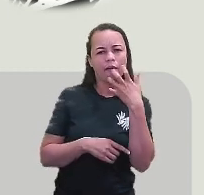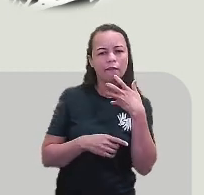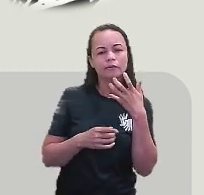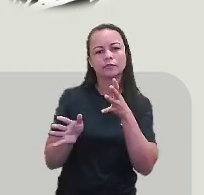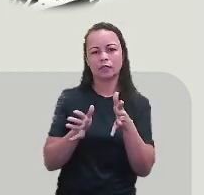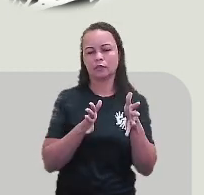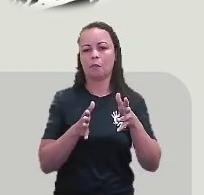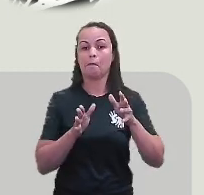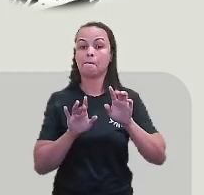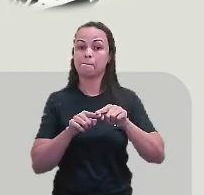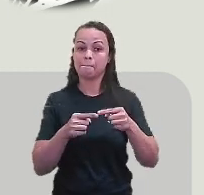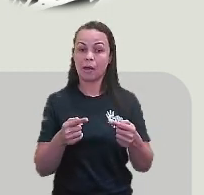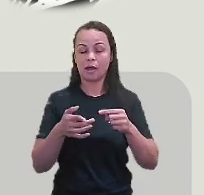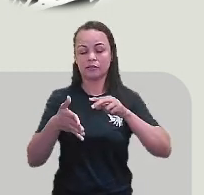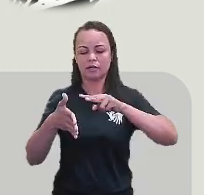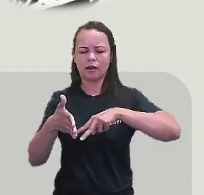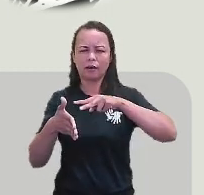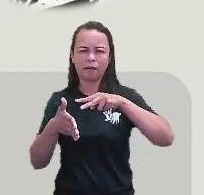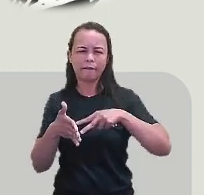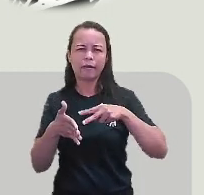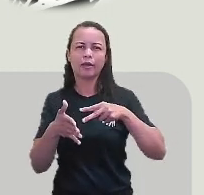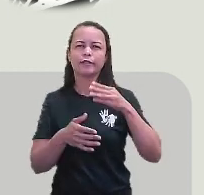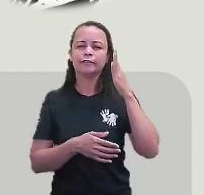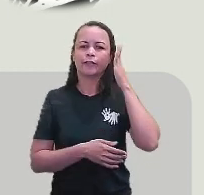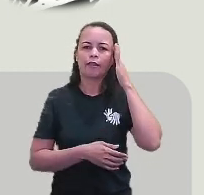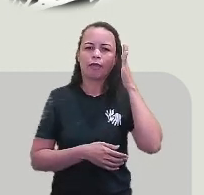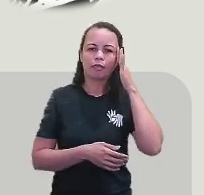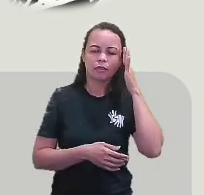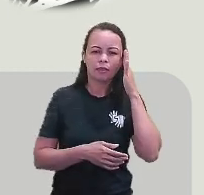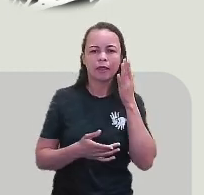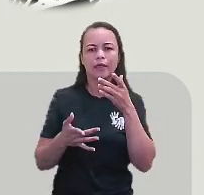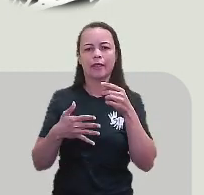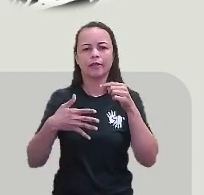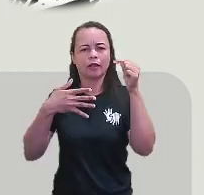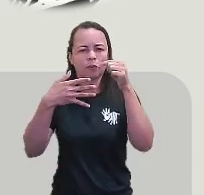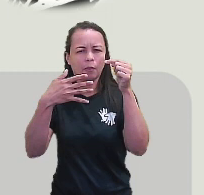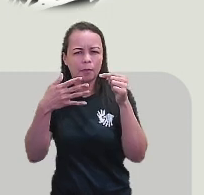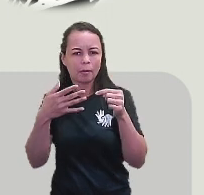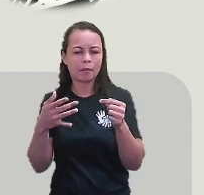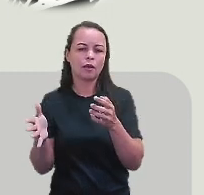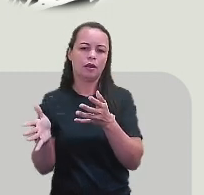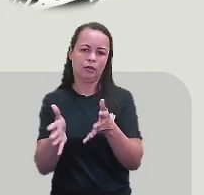música, ler com a alma, prestar atenção em cada versículo, vocês vão